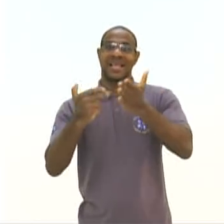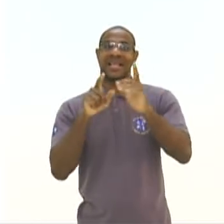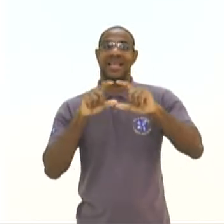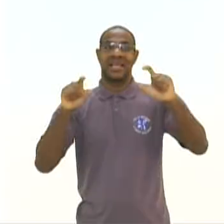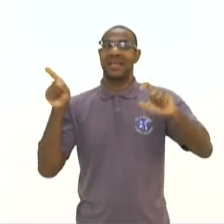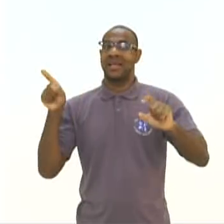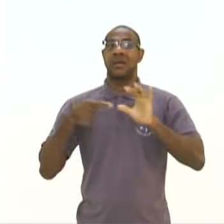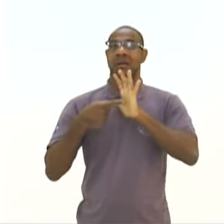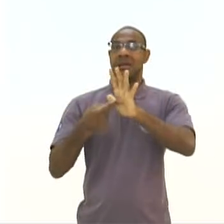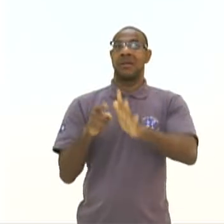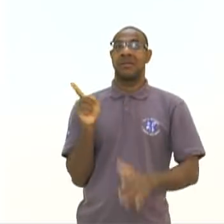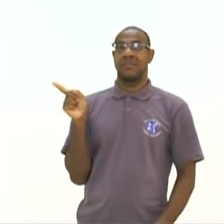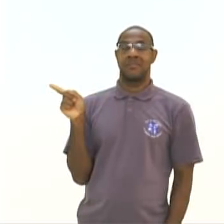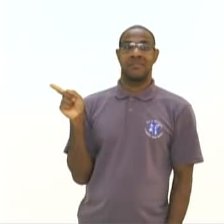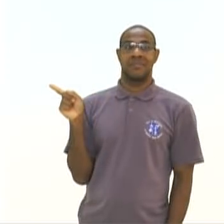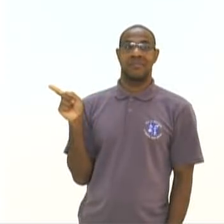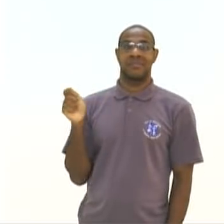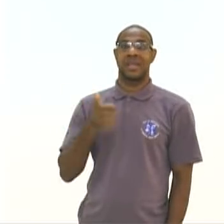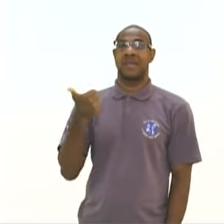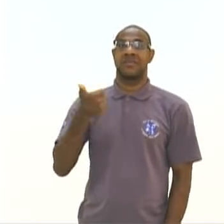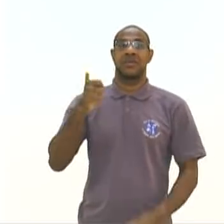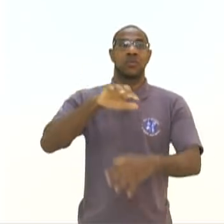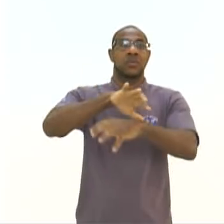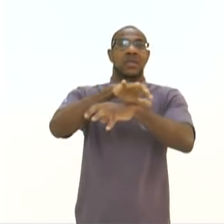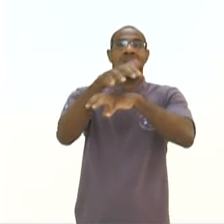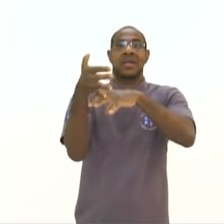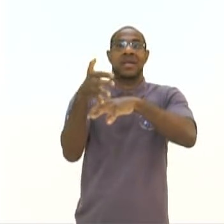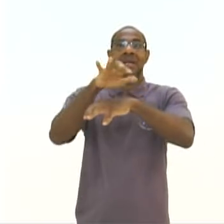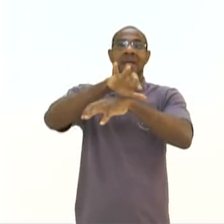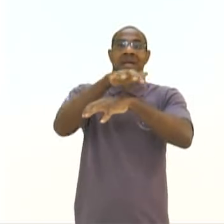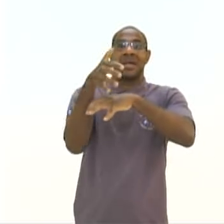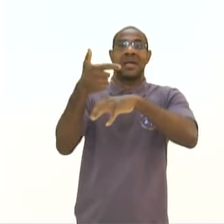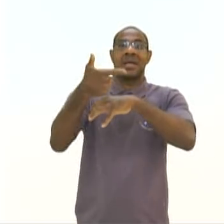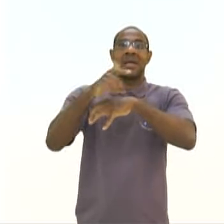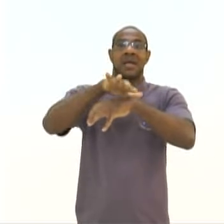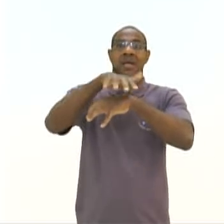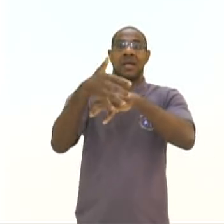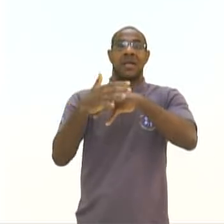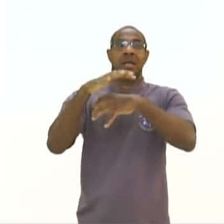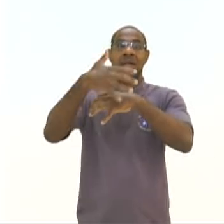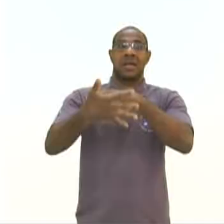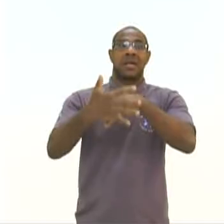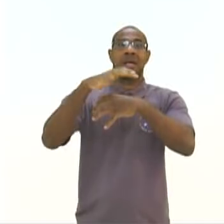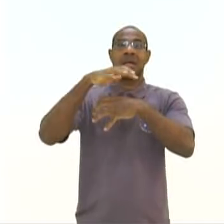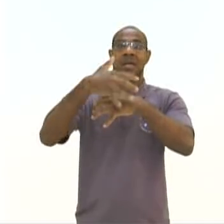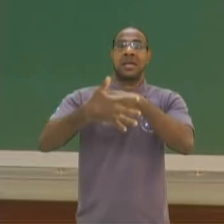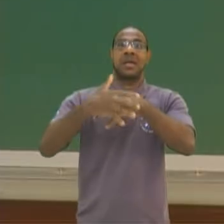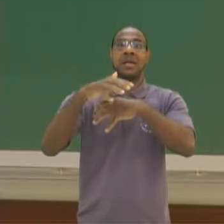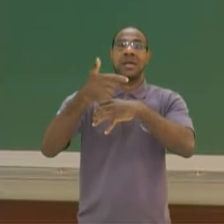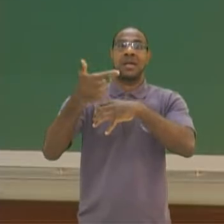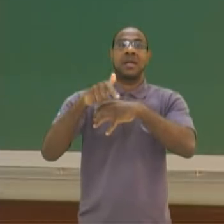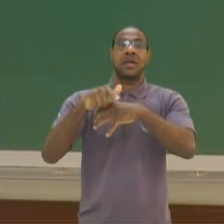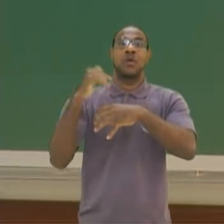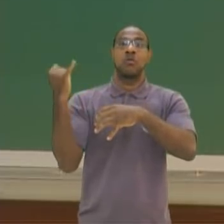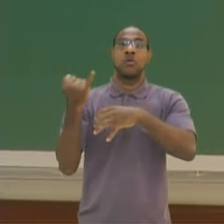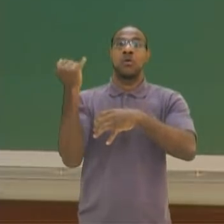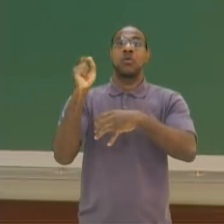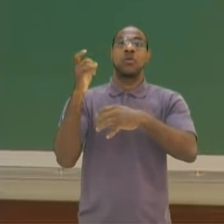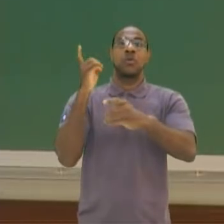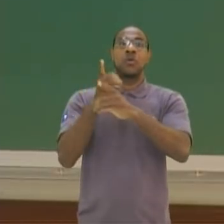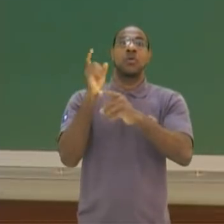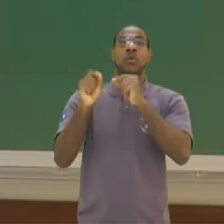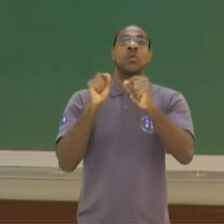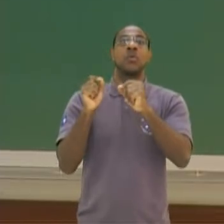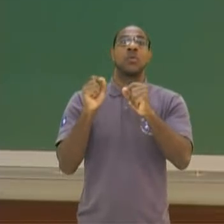uma representação da segunda camada. E nela nós vamos encontrar algo super mega importante. Vocês já